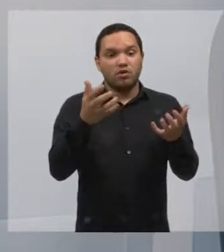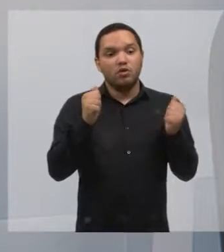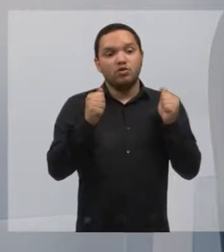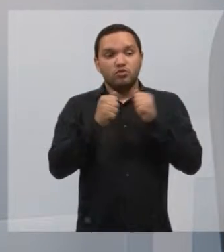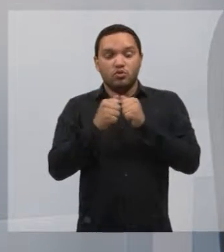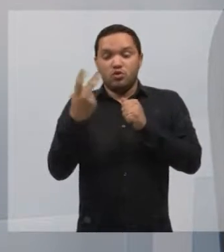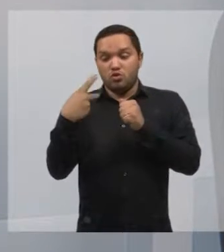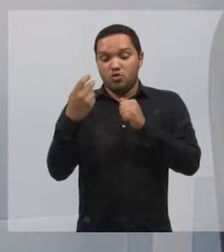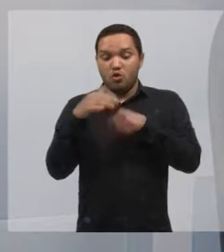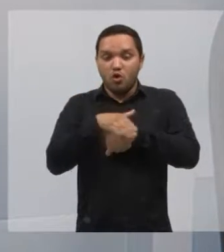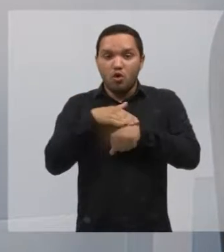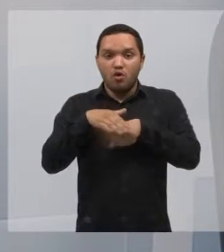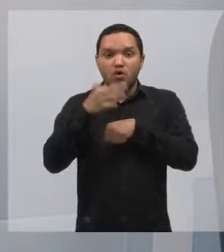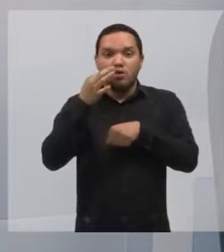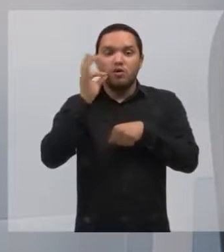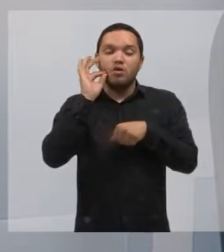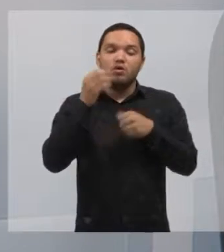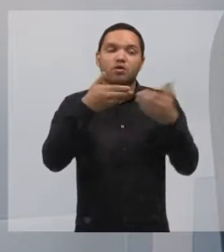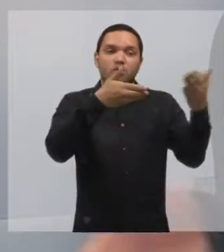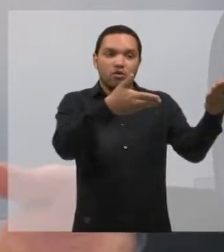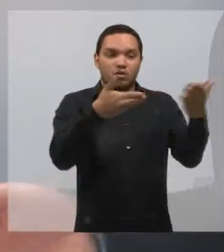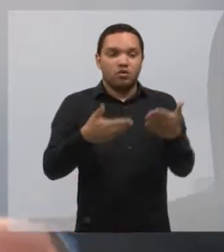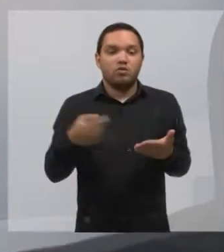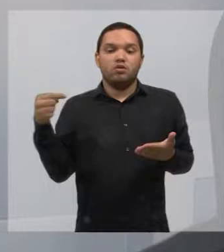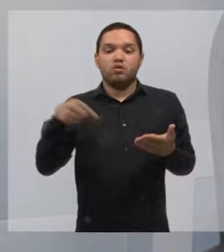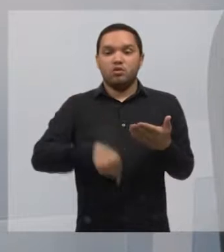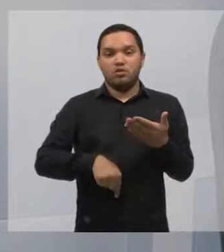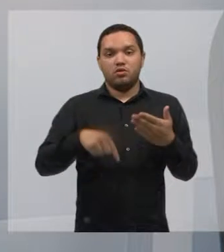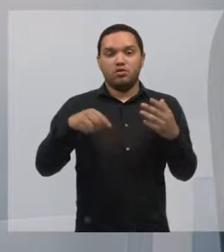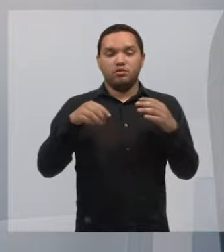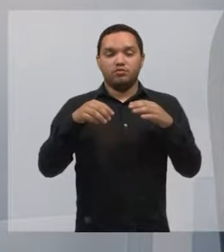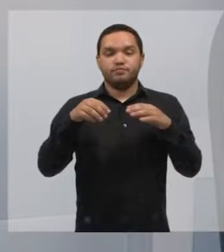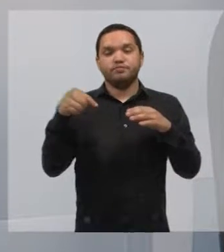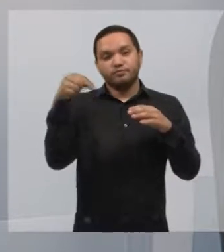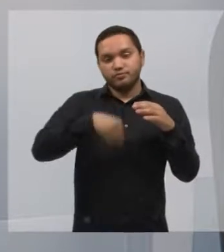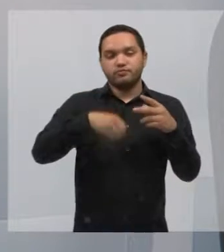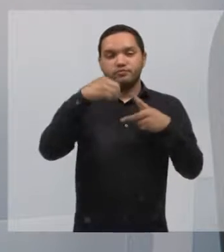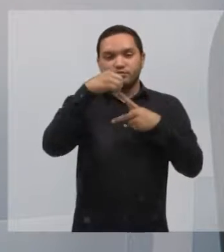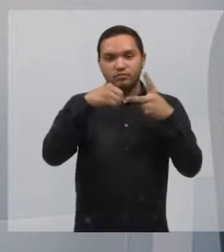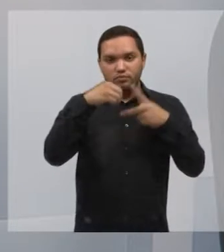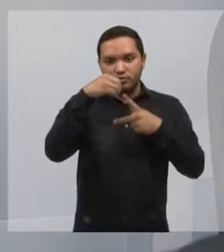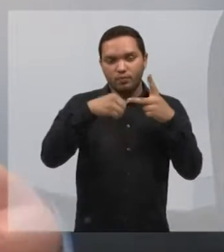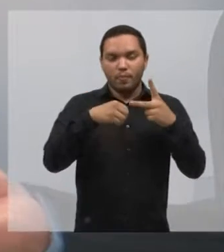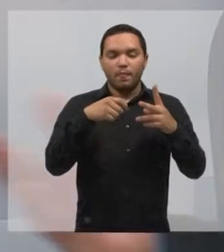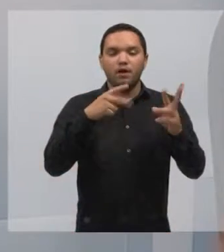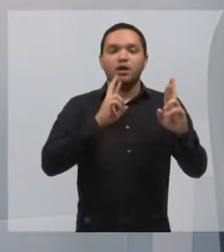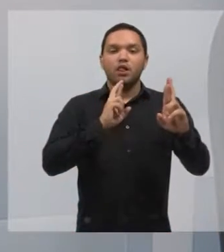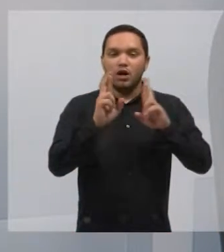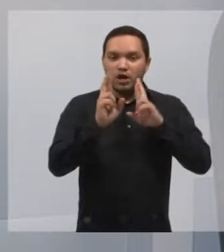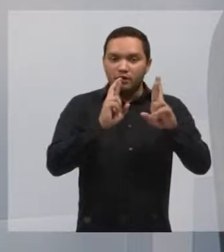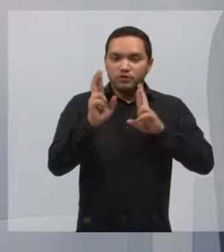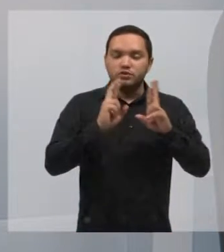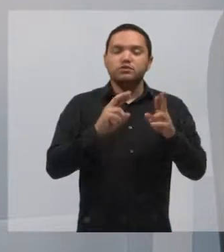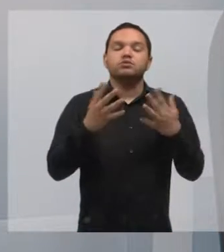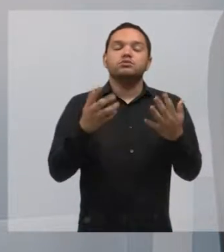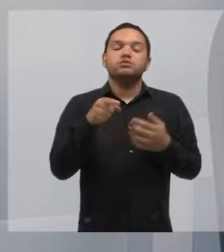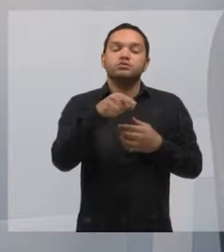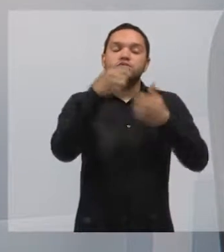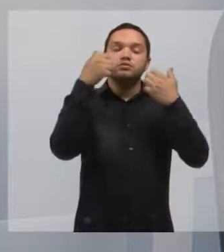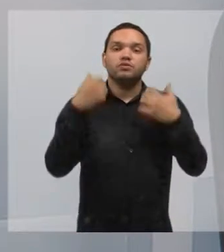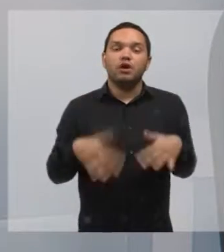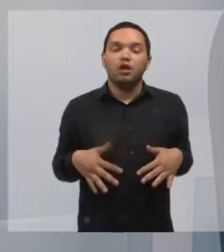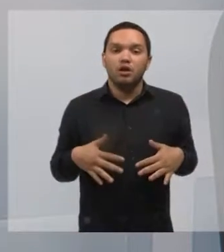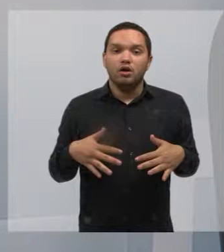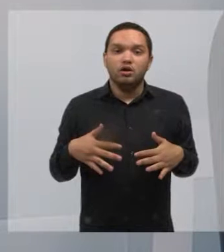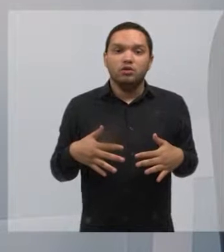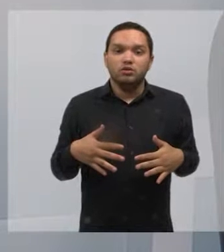um café e farei um convite para que ele venha aqui nessa banca, ser entrevistado e falar.